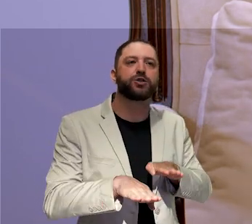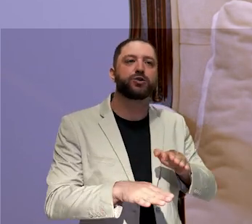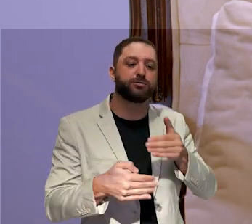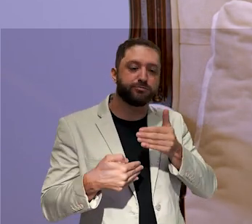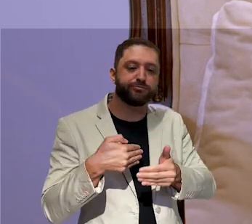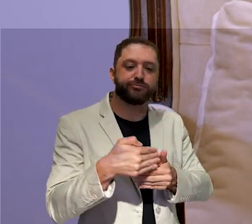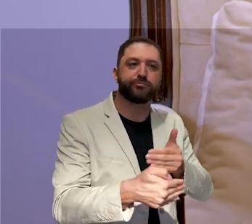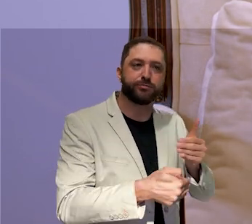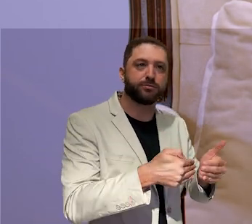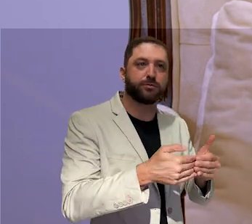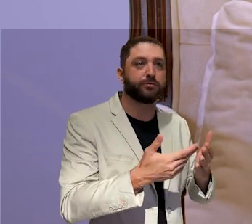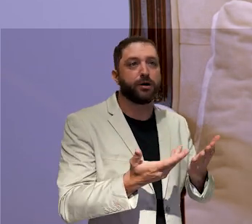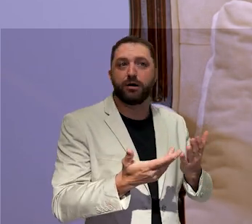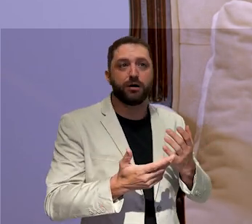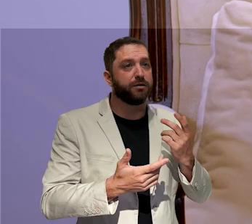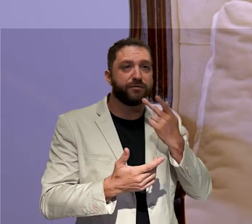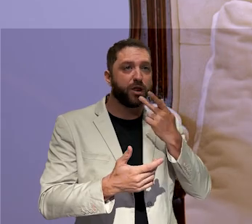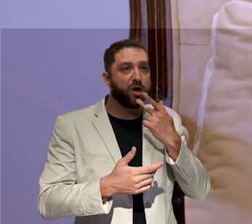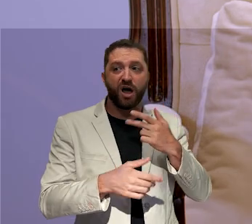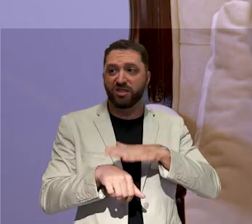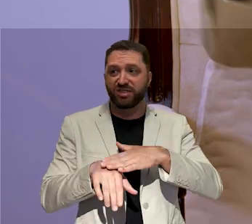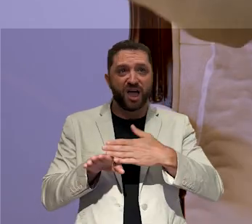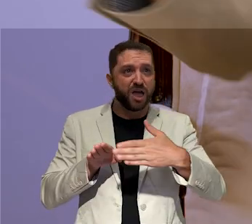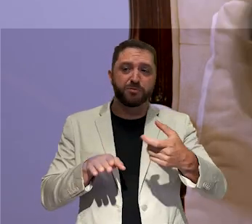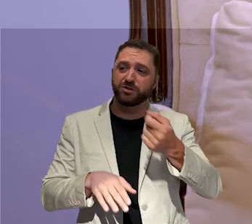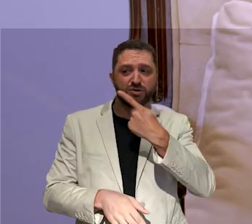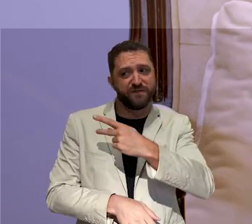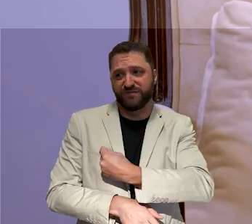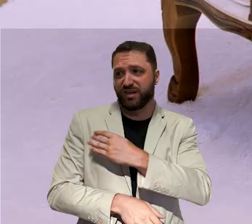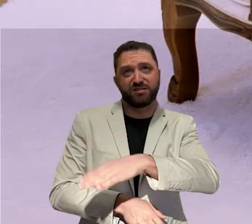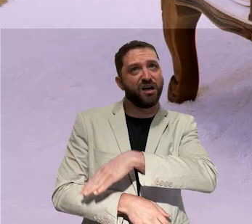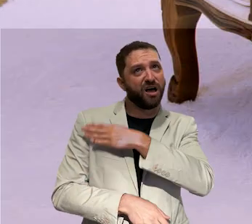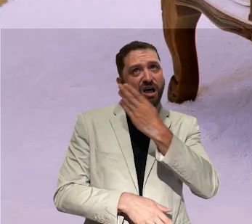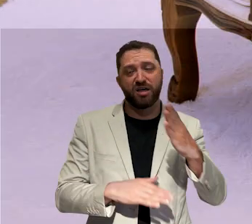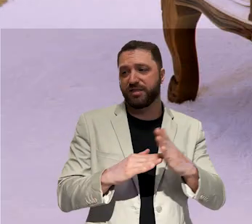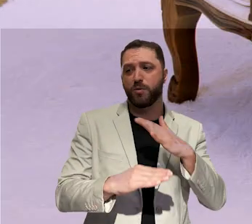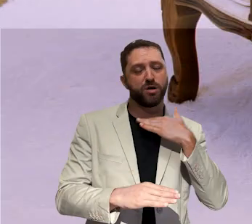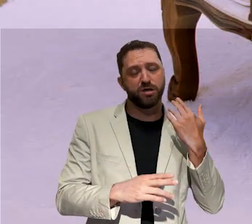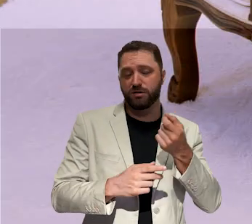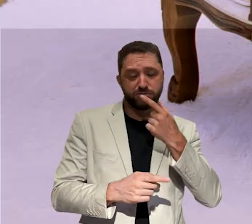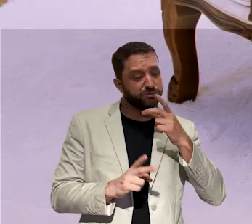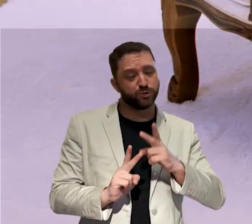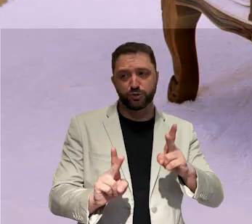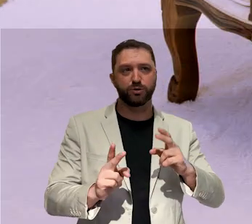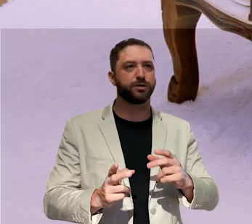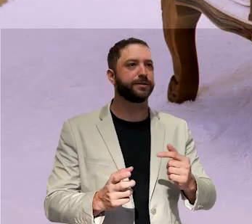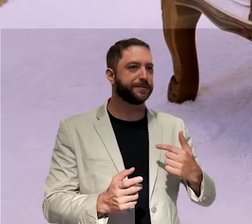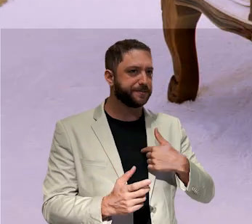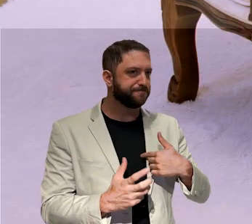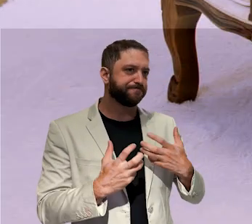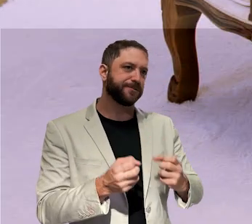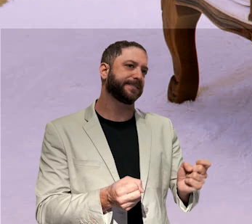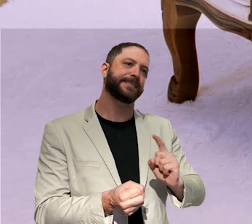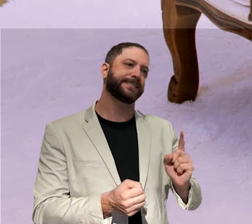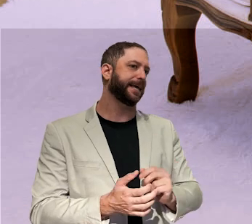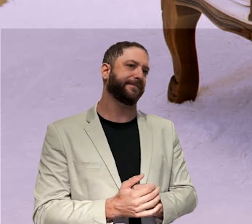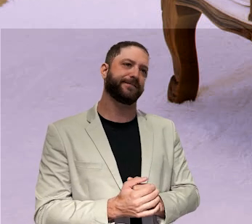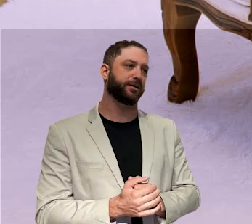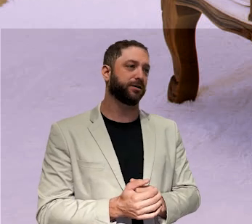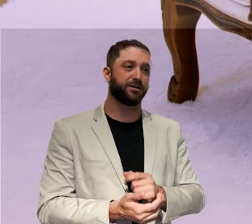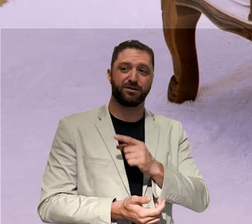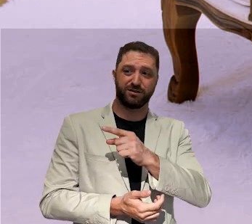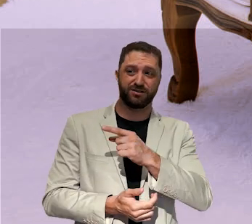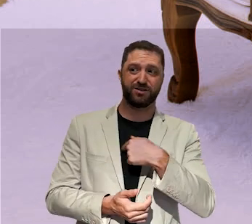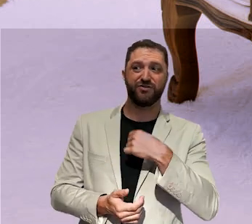que a partir de certo tempo, você tem que tomar pro resto da sua vida. Puxa vida. E aquilo, eu não aceitava aquilo.